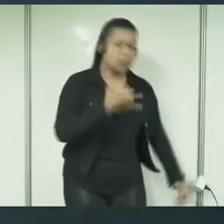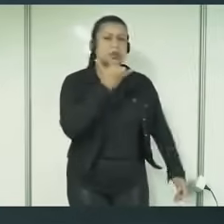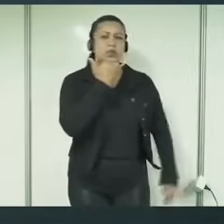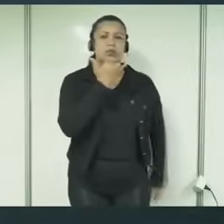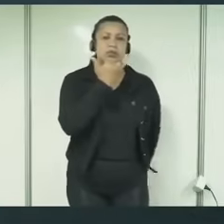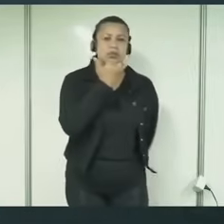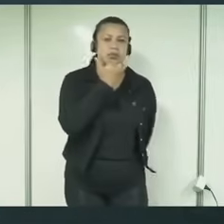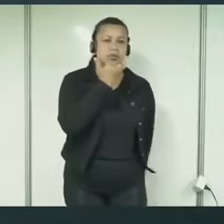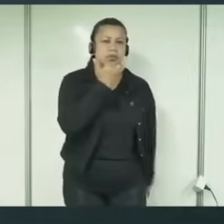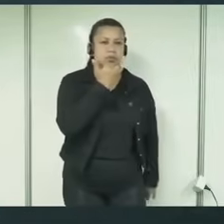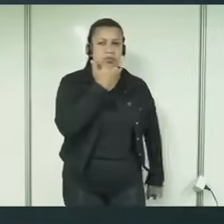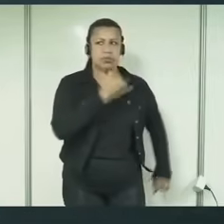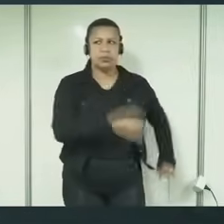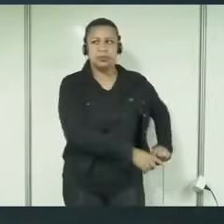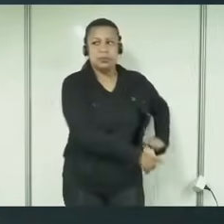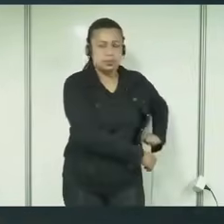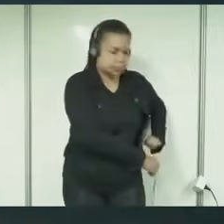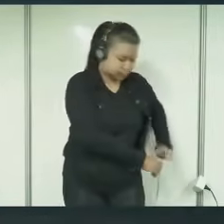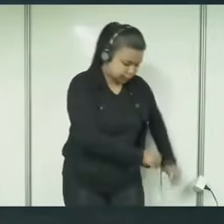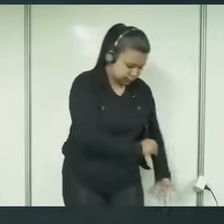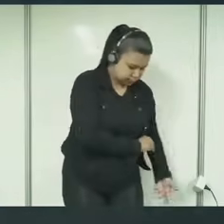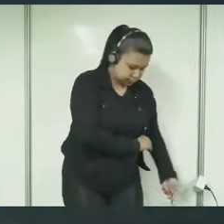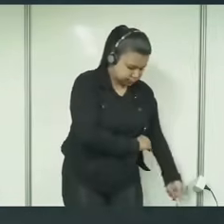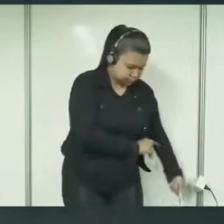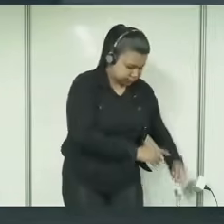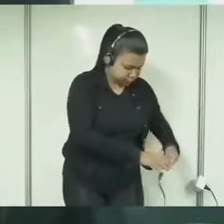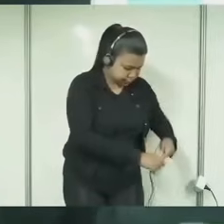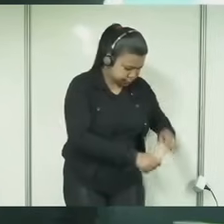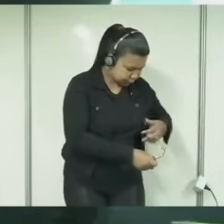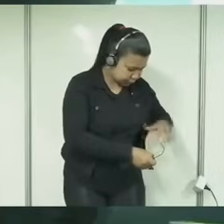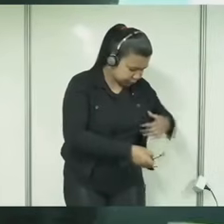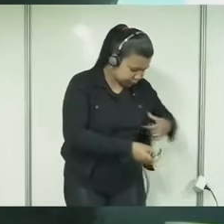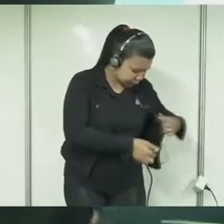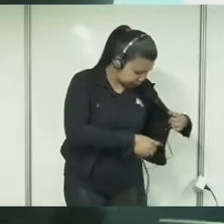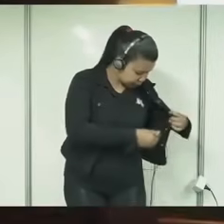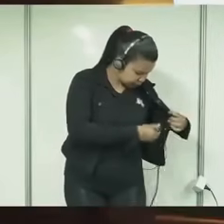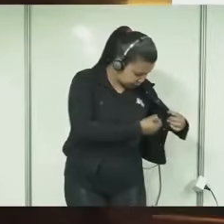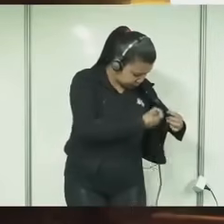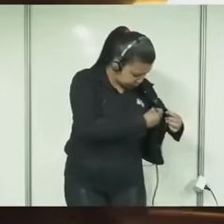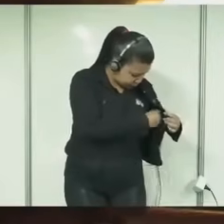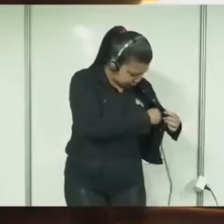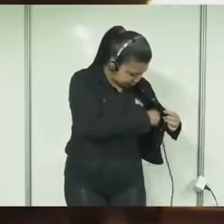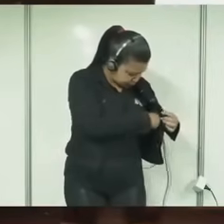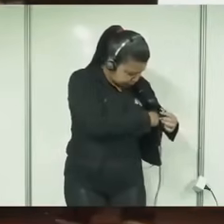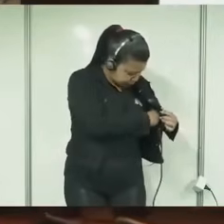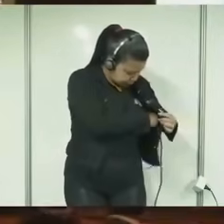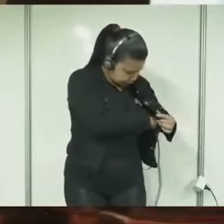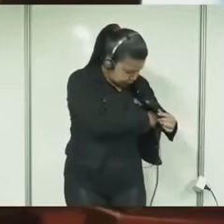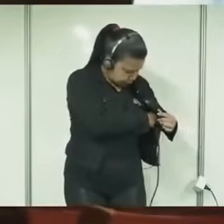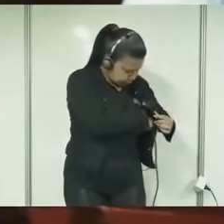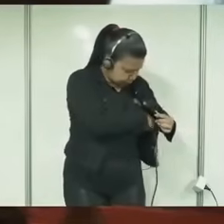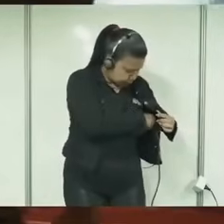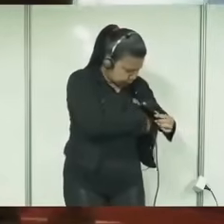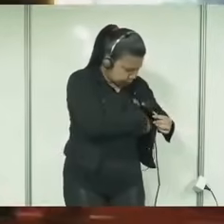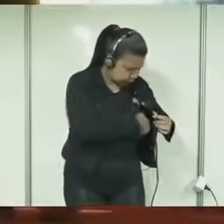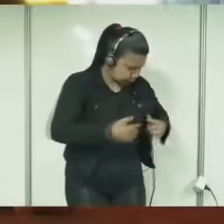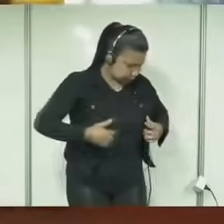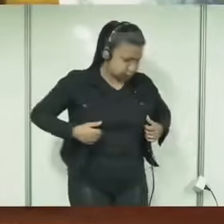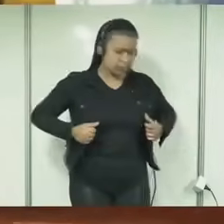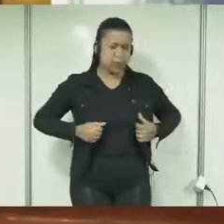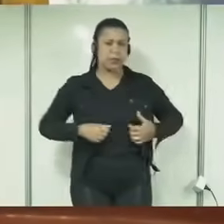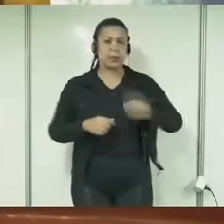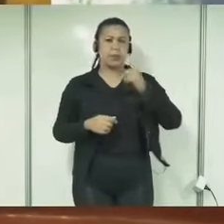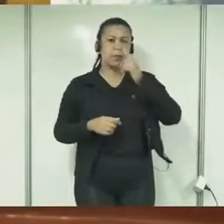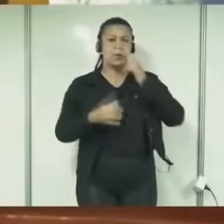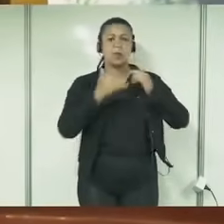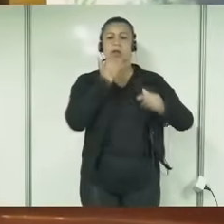jeito simples de conversar tocava o coração de quem